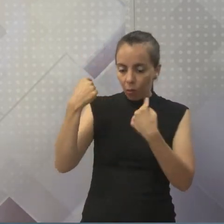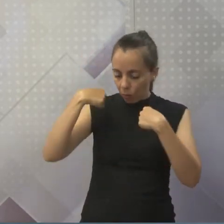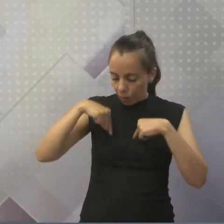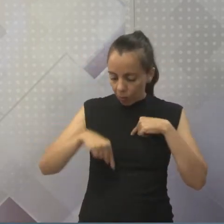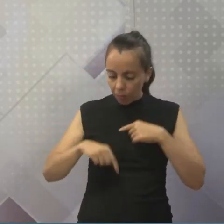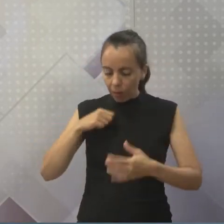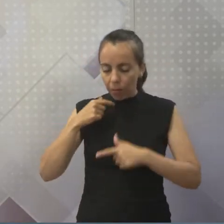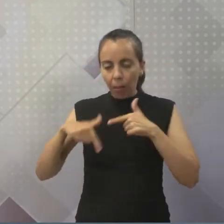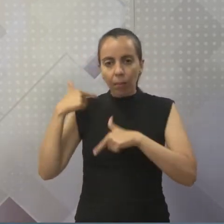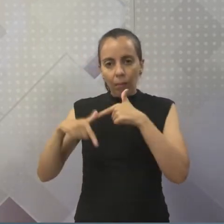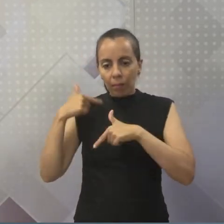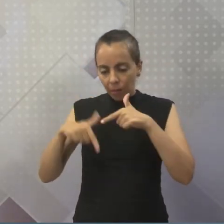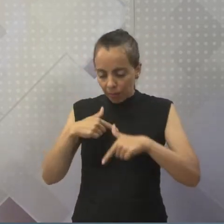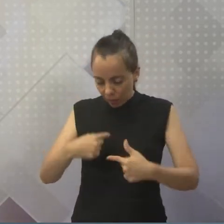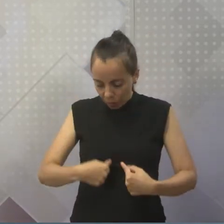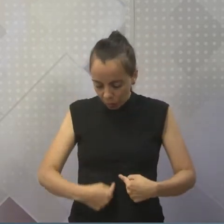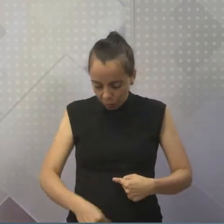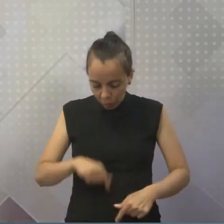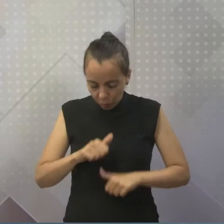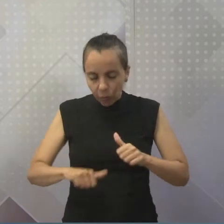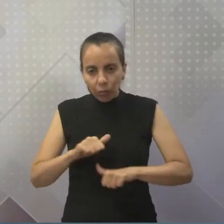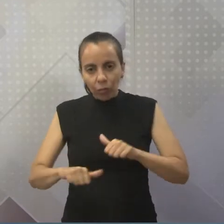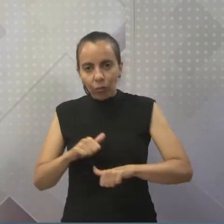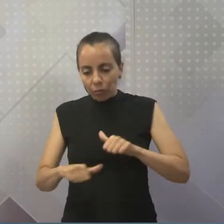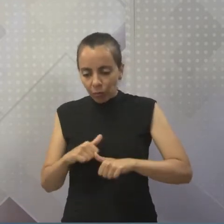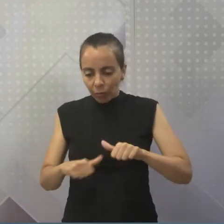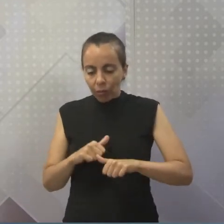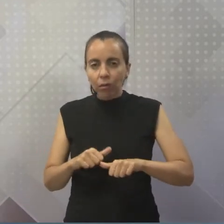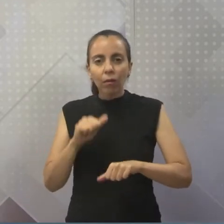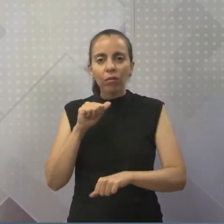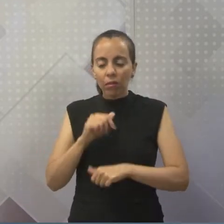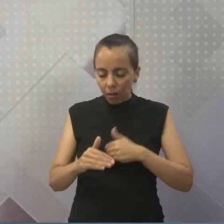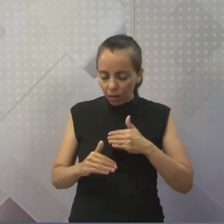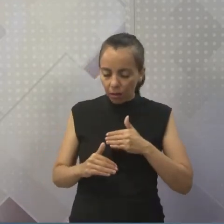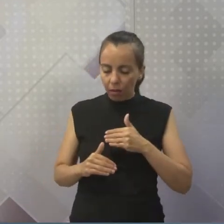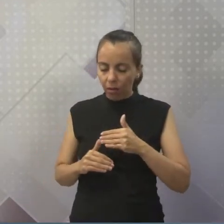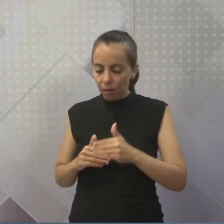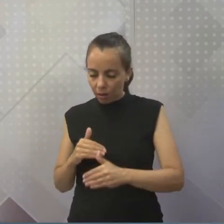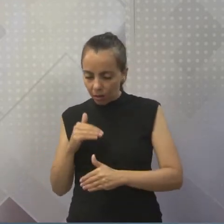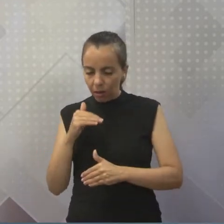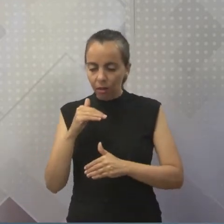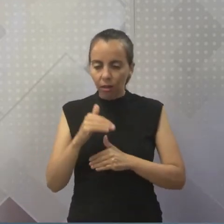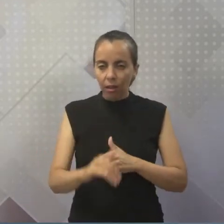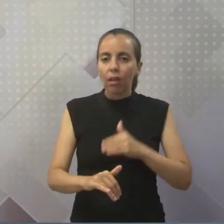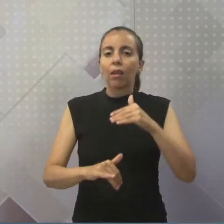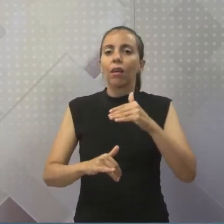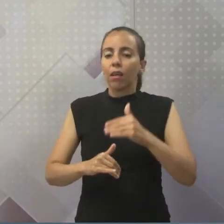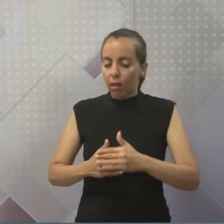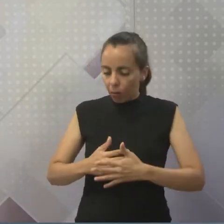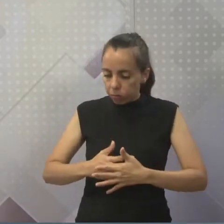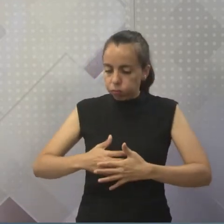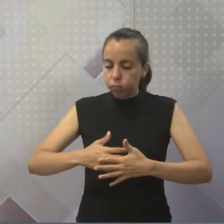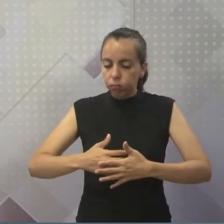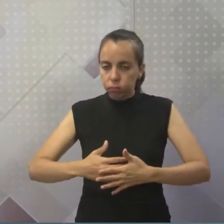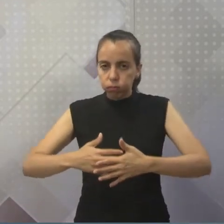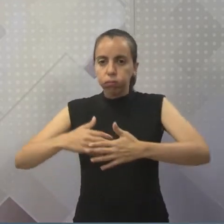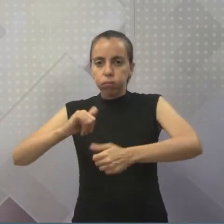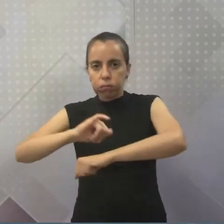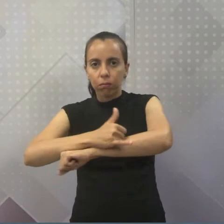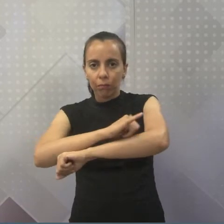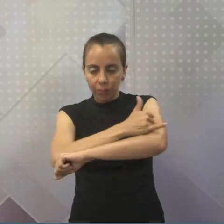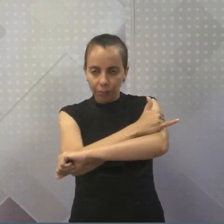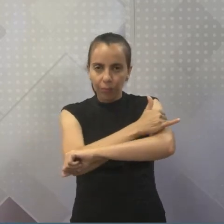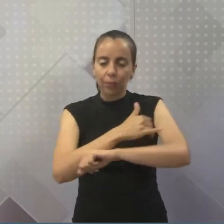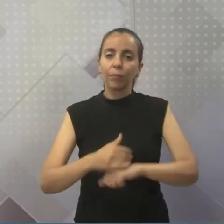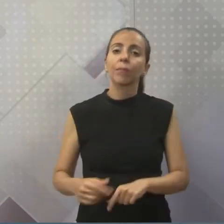na alimentação de forma adequada, essa energia vai se acumulando e resulta na obesidade. Uma outra